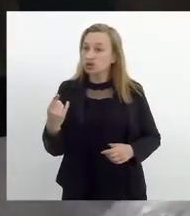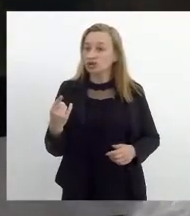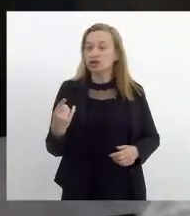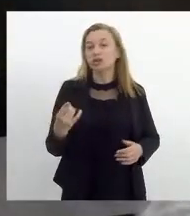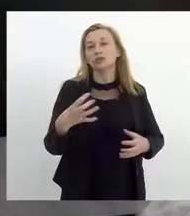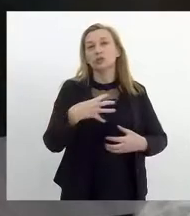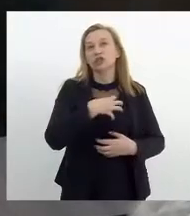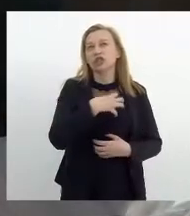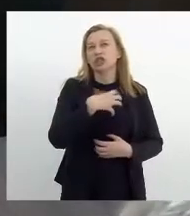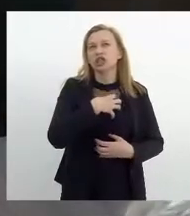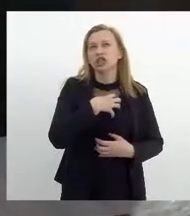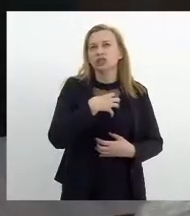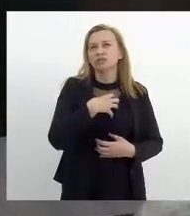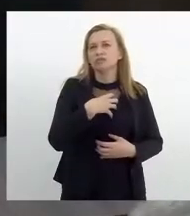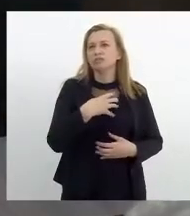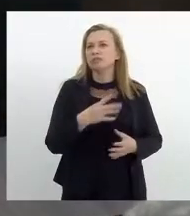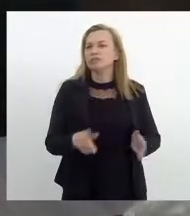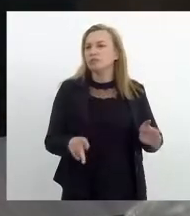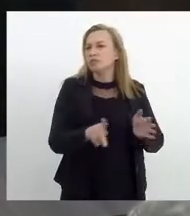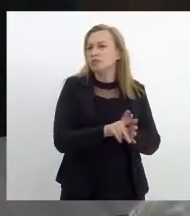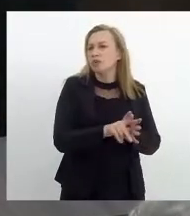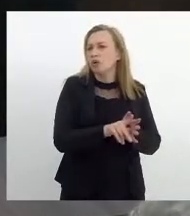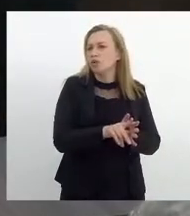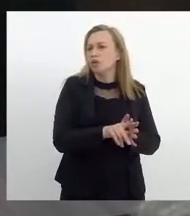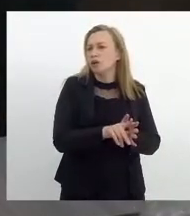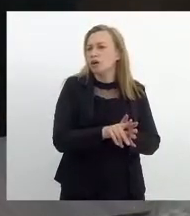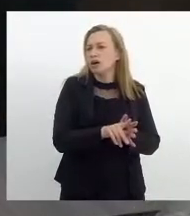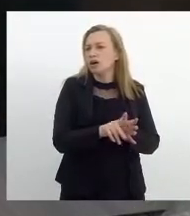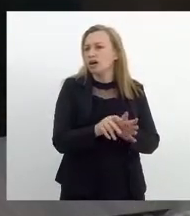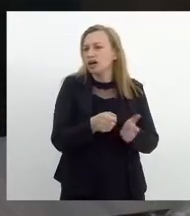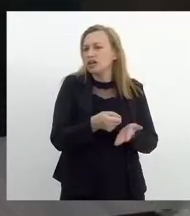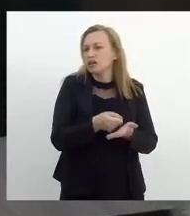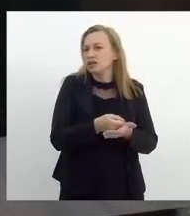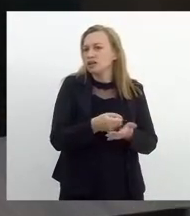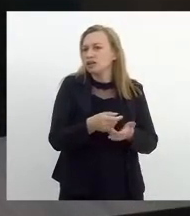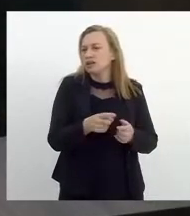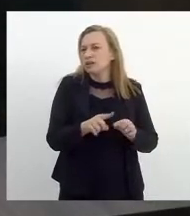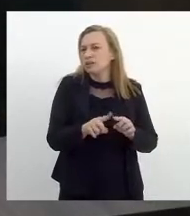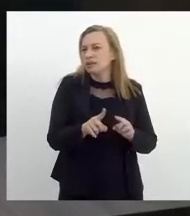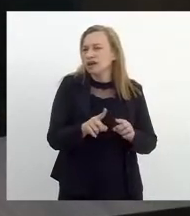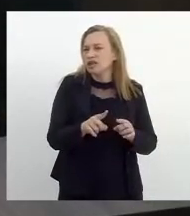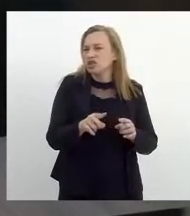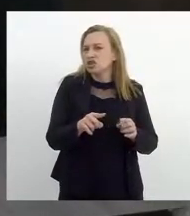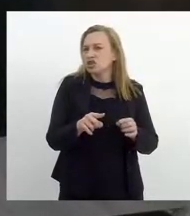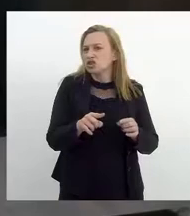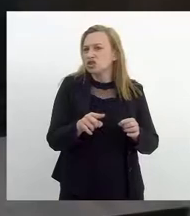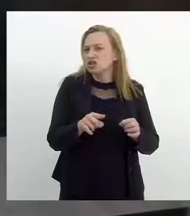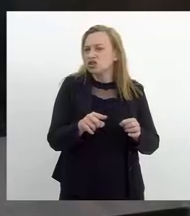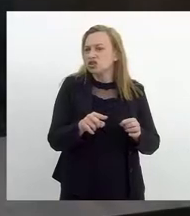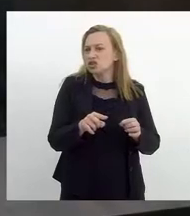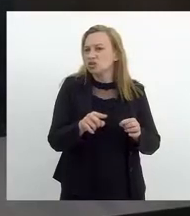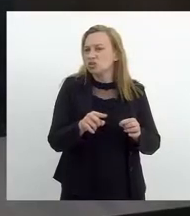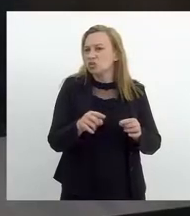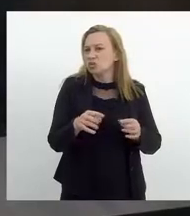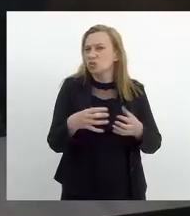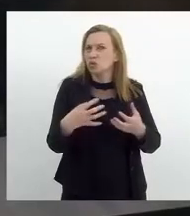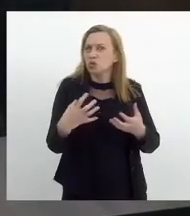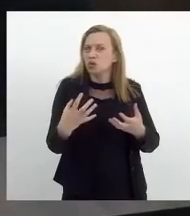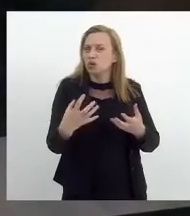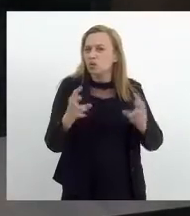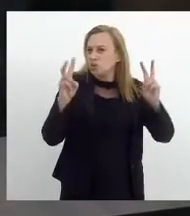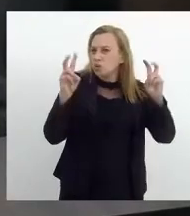no sentido de colocar o projeto como autorizativo ou desvirtuar o tema original do projeto, que é a garantia